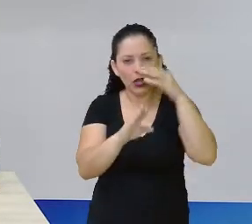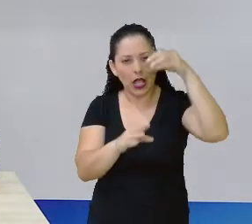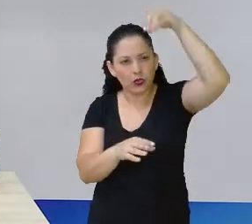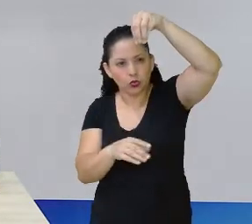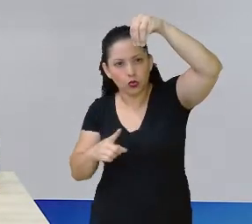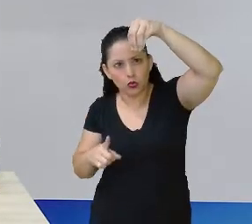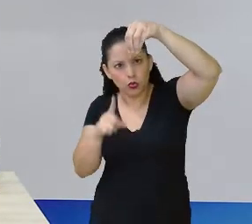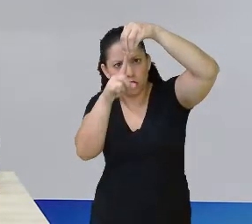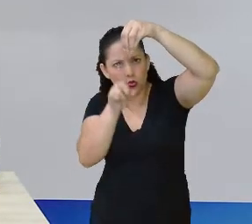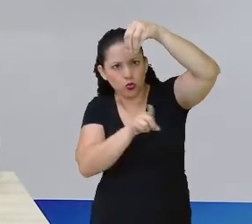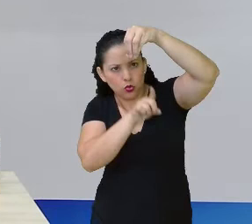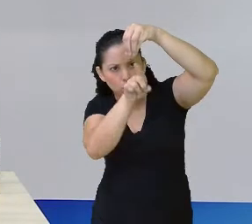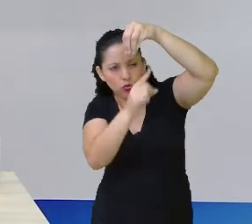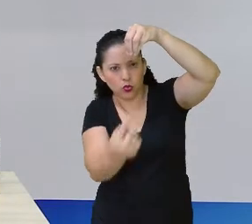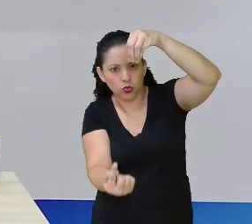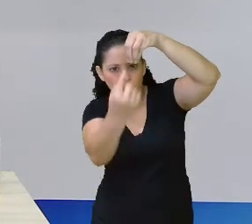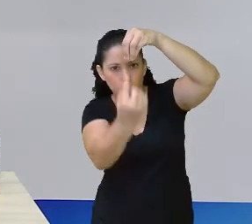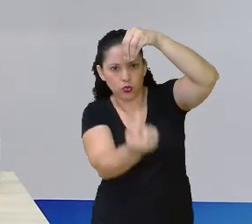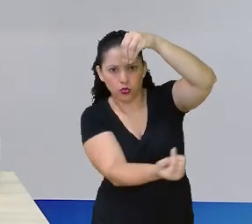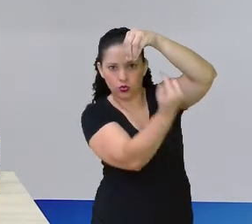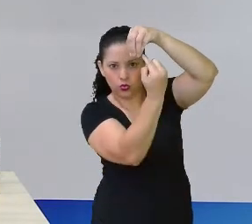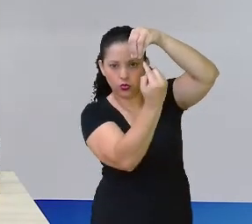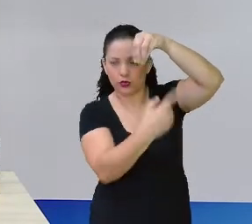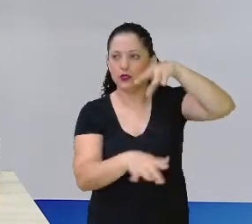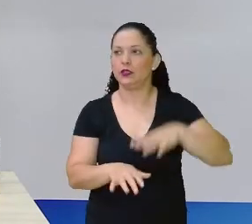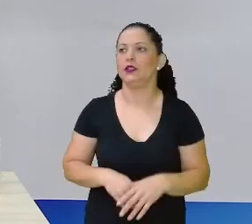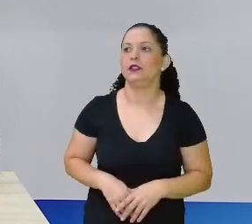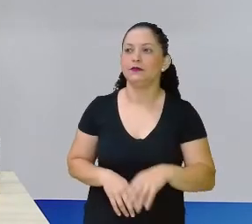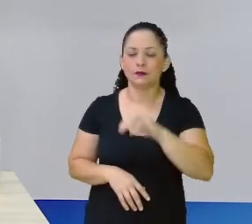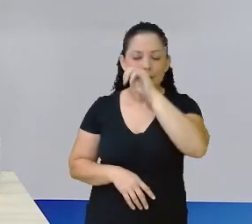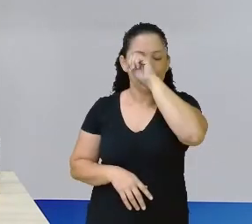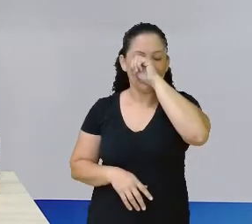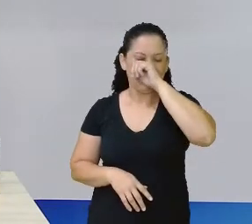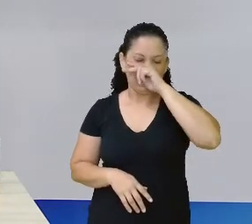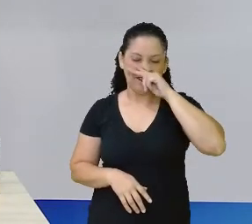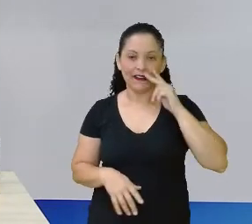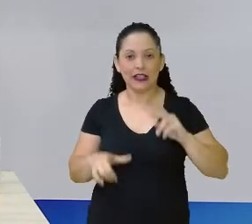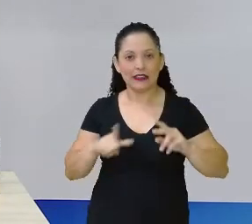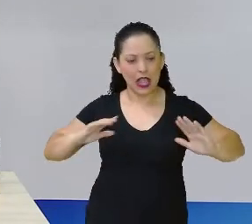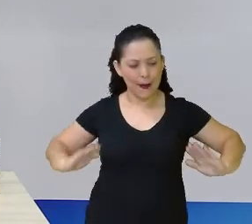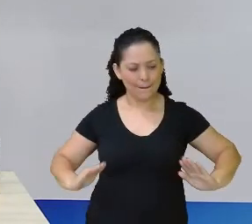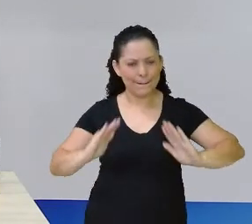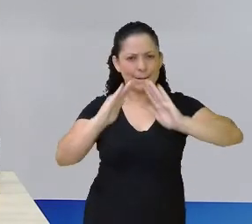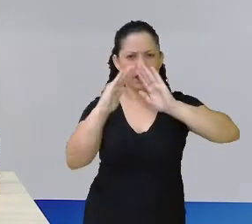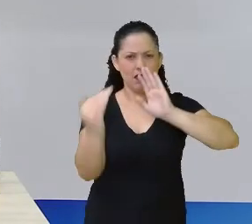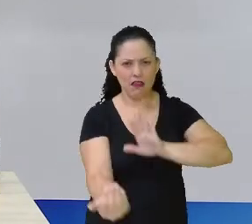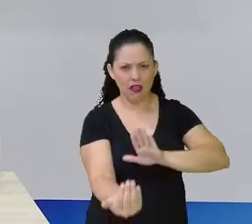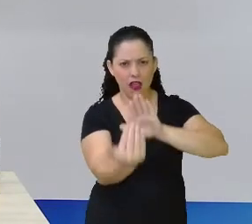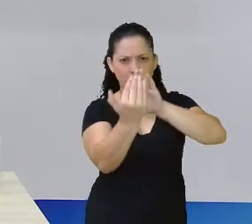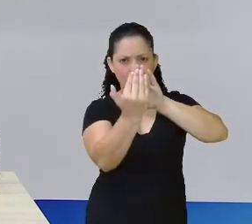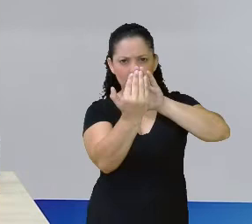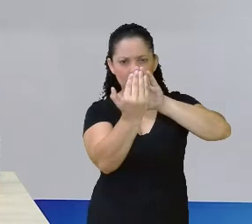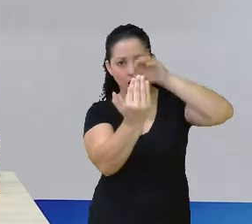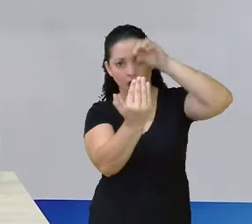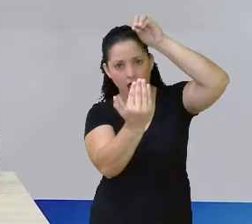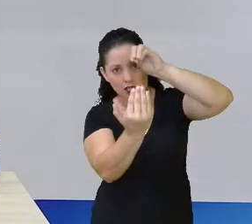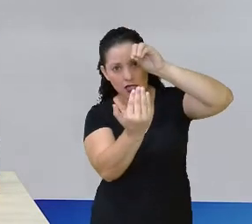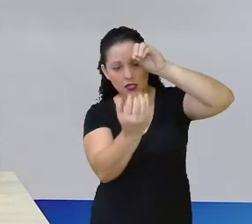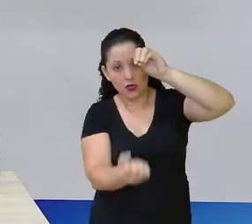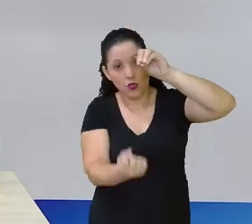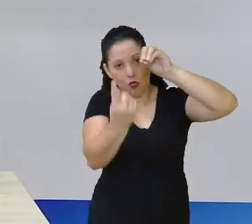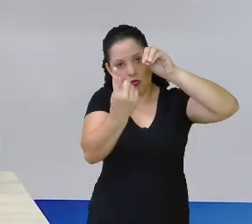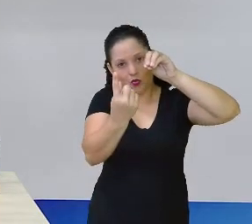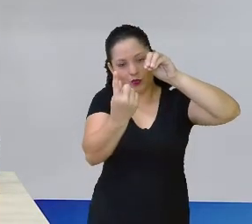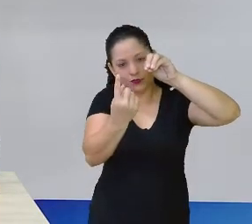único vértice. Como tem na imagem, eu tenho a minha pirâmide, lá na ponta eu tenho um único vértice, por